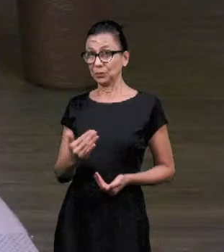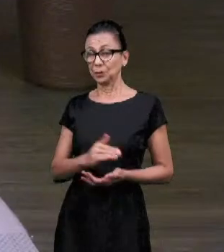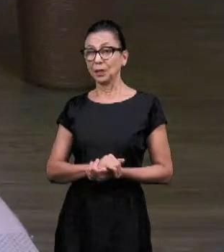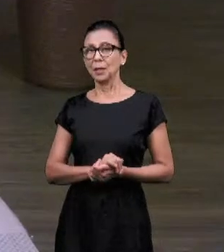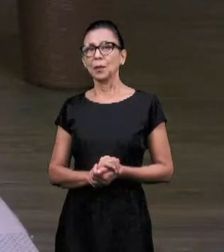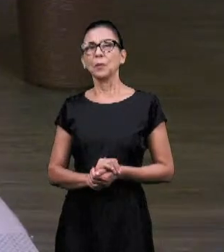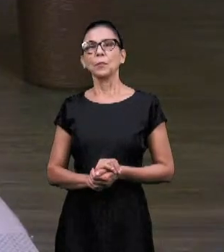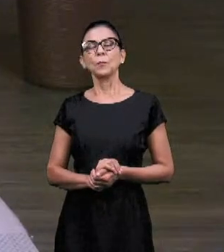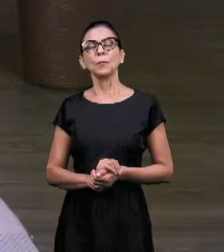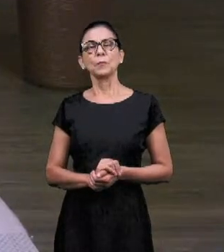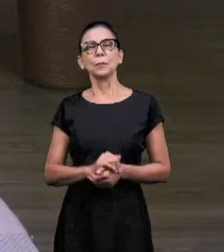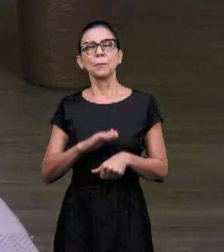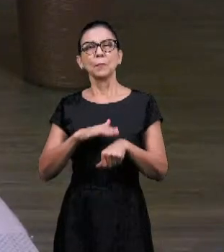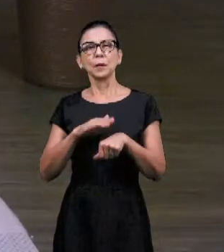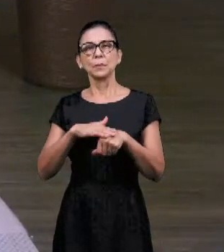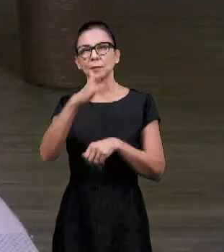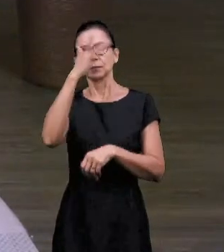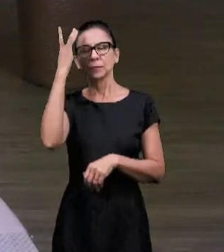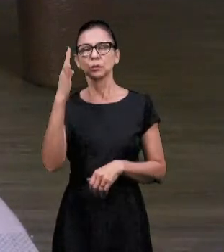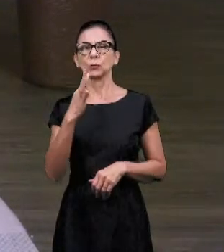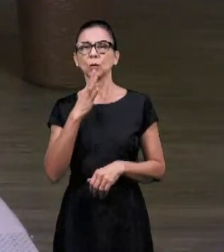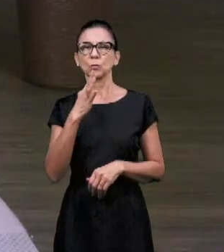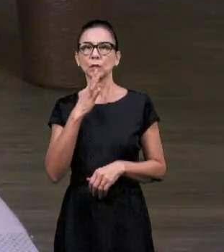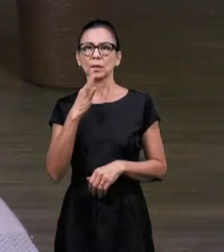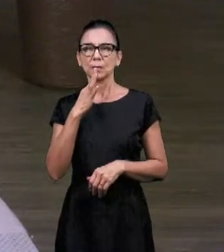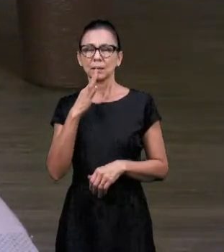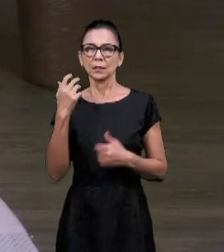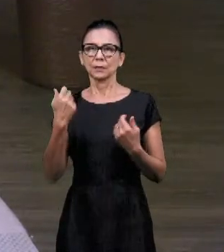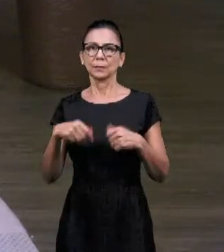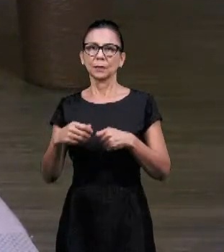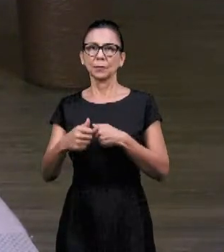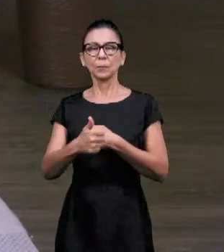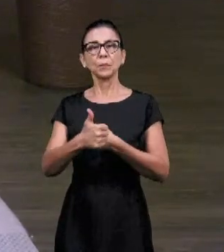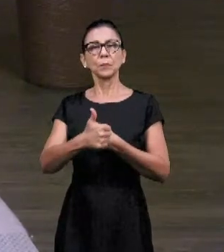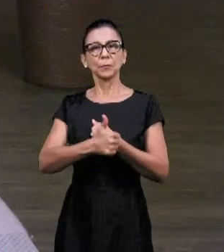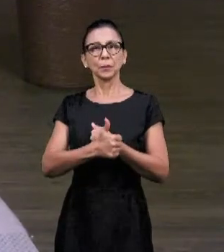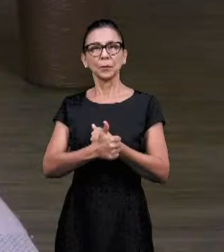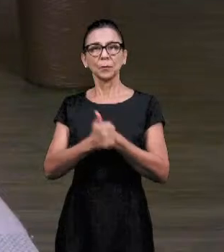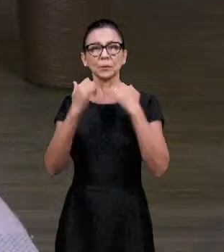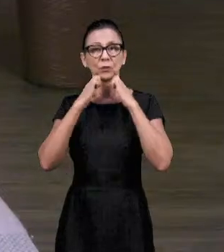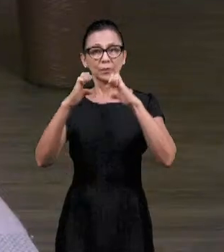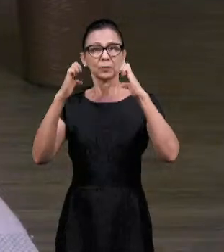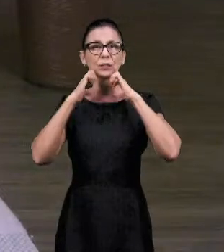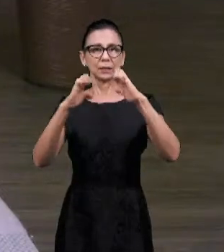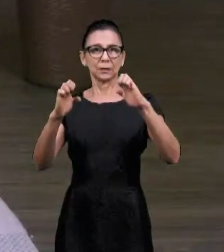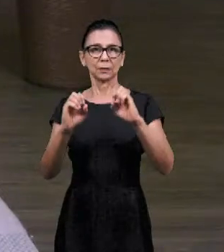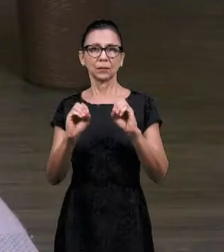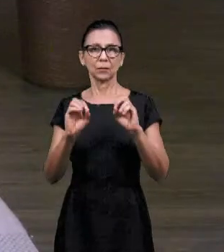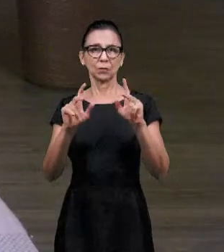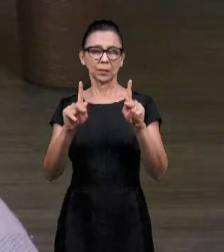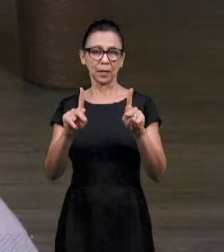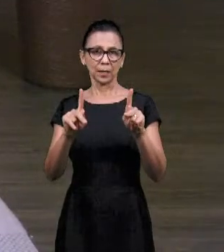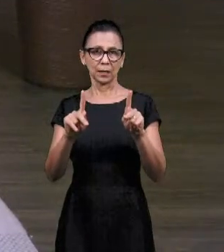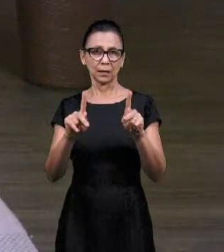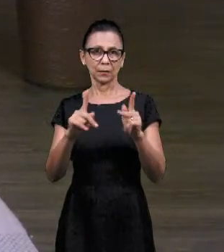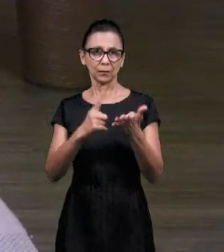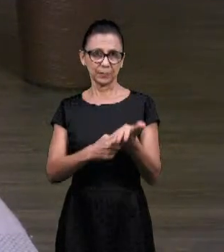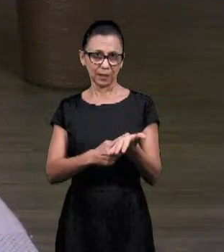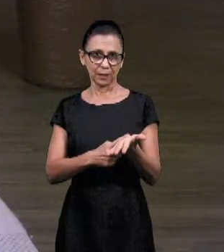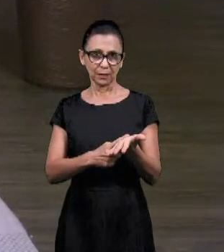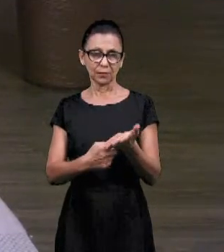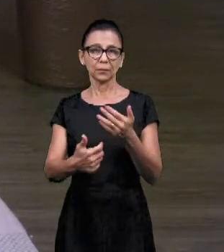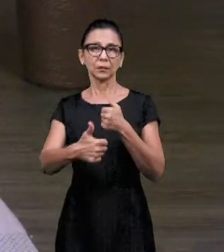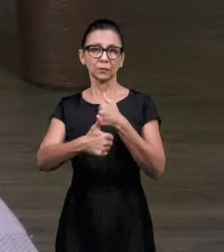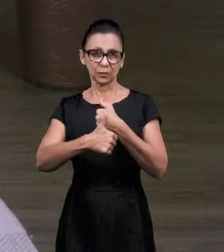pessoas conheçam a palavra de Deus. Tá certo? Tá bom assim? Tá combinado? Já curtiu então? Vamos lá,